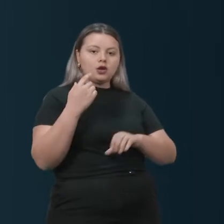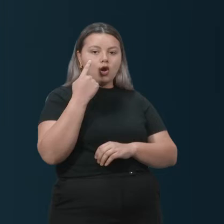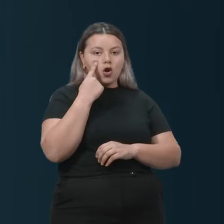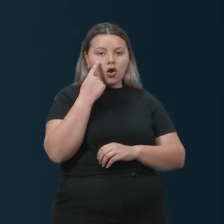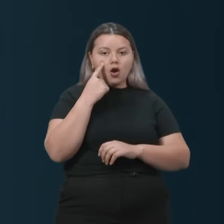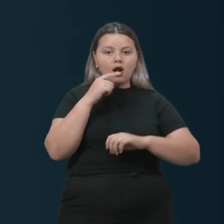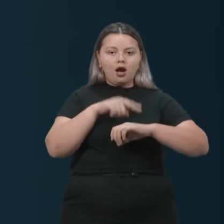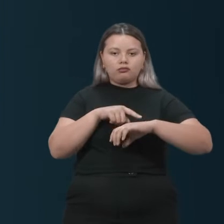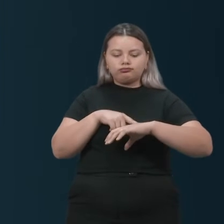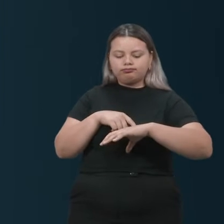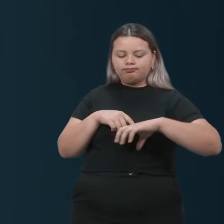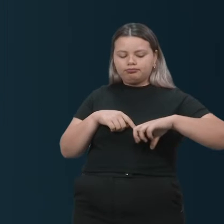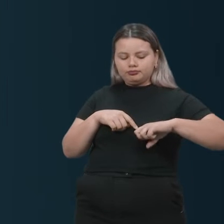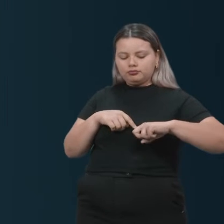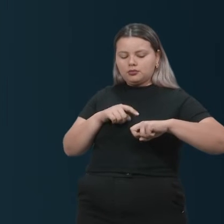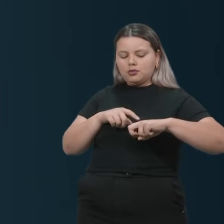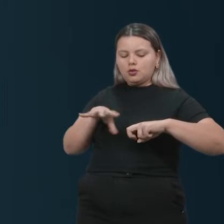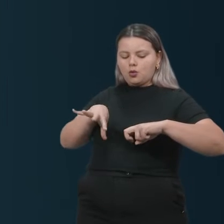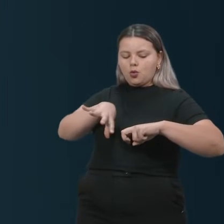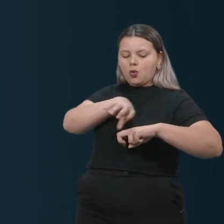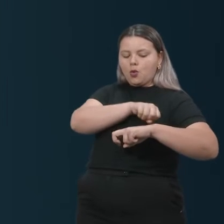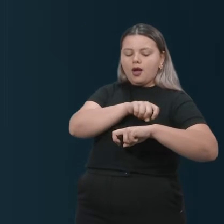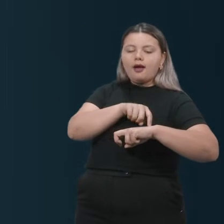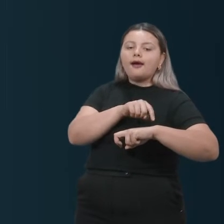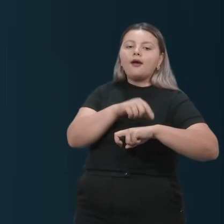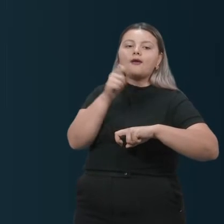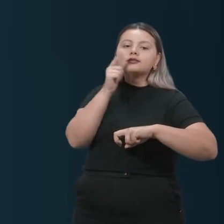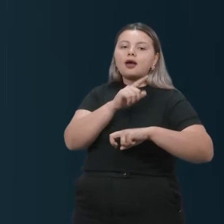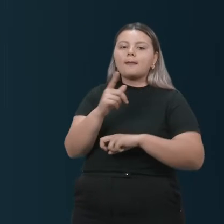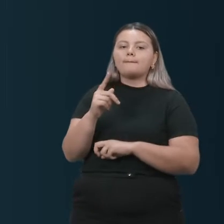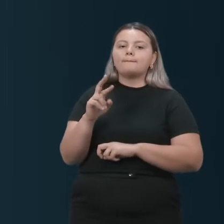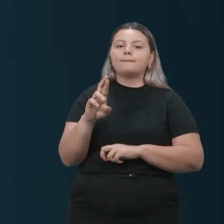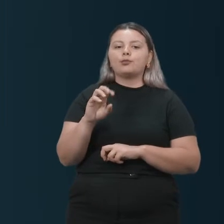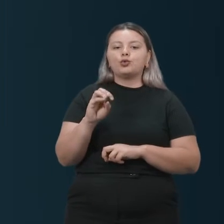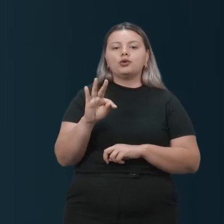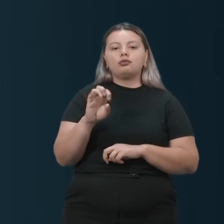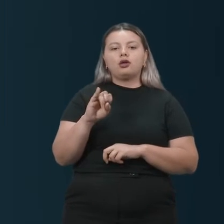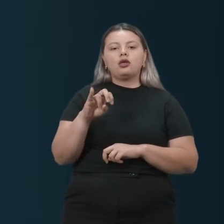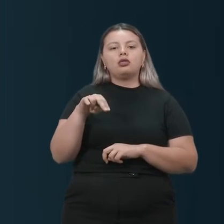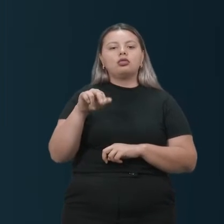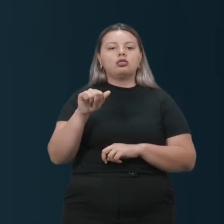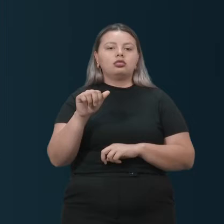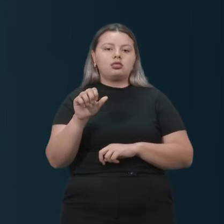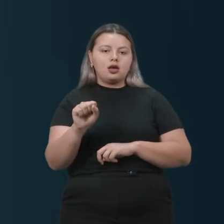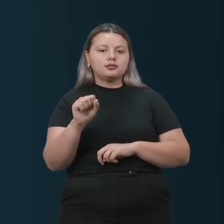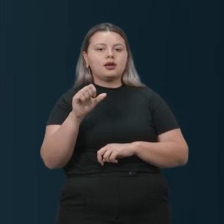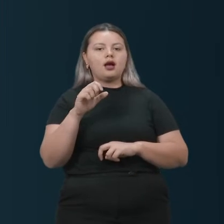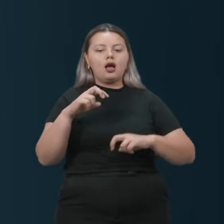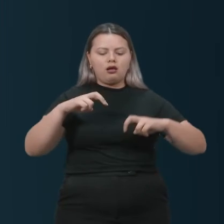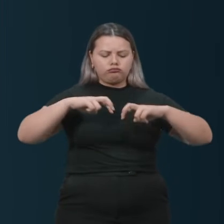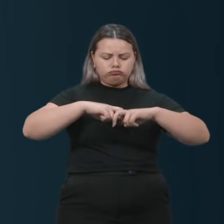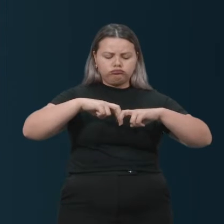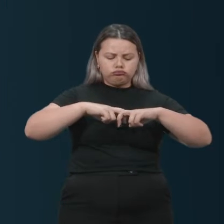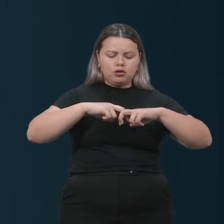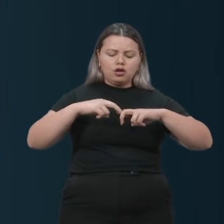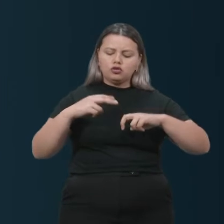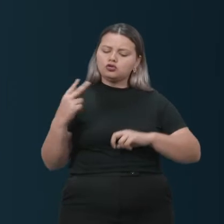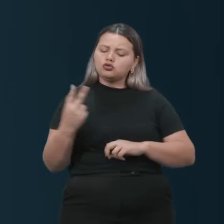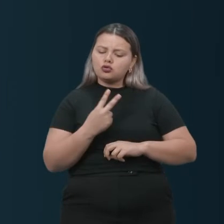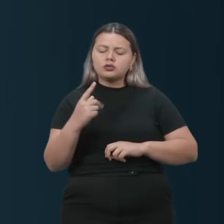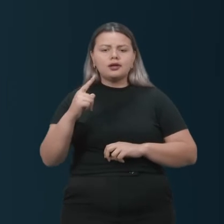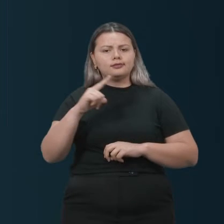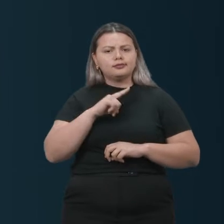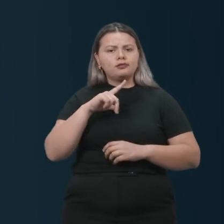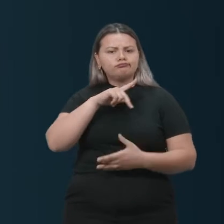azul por proteínas que estão em sua superfície. Isso garante que a comunicação entre um neurônio e